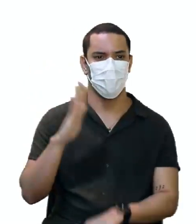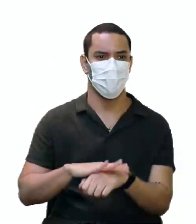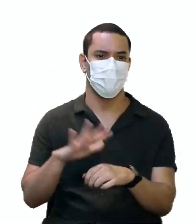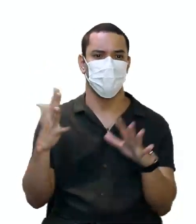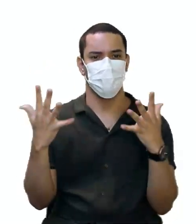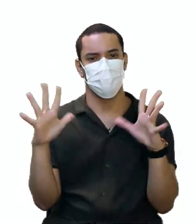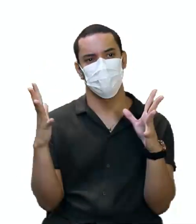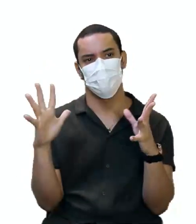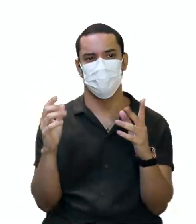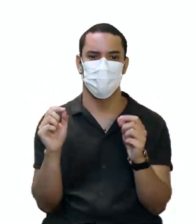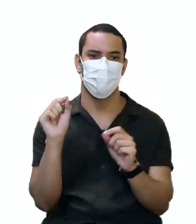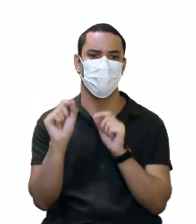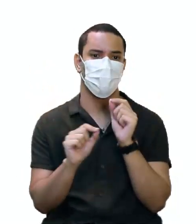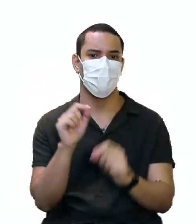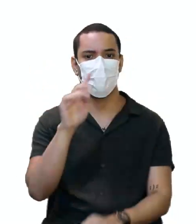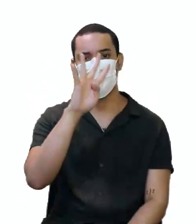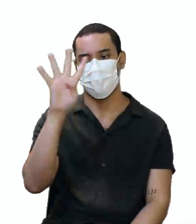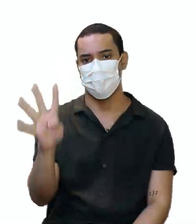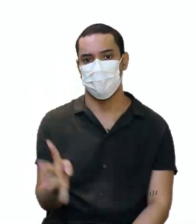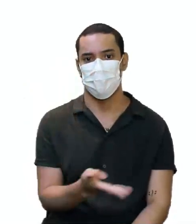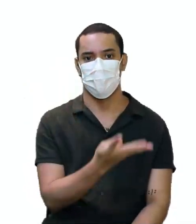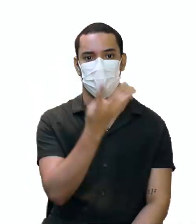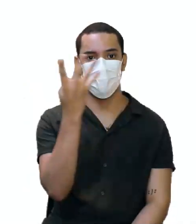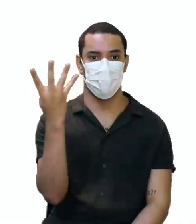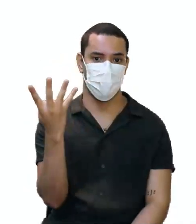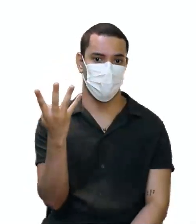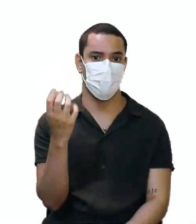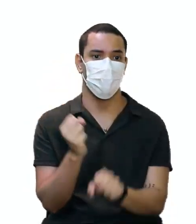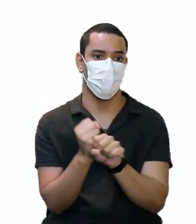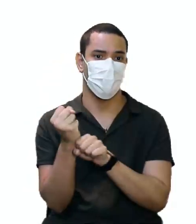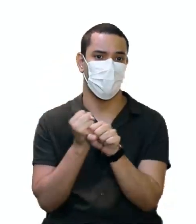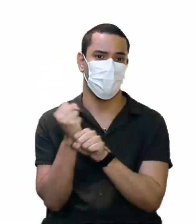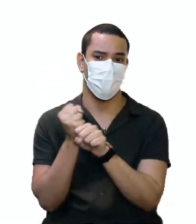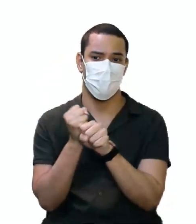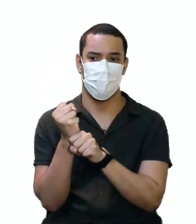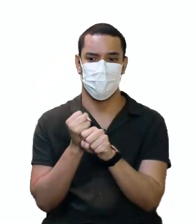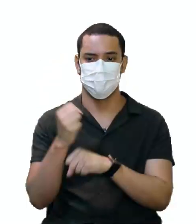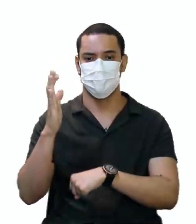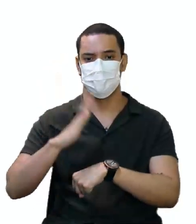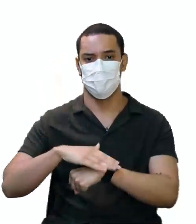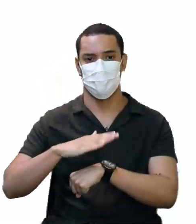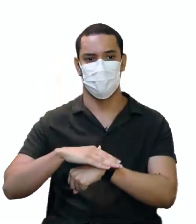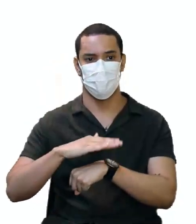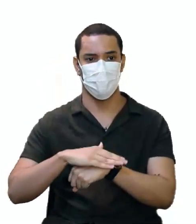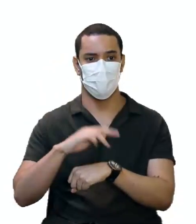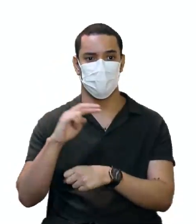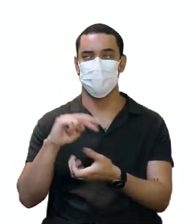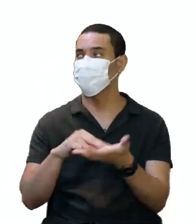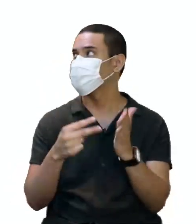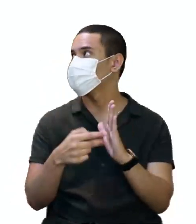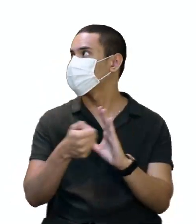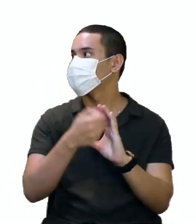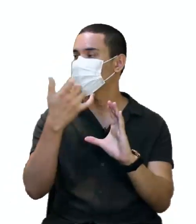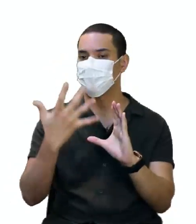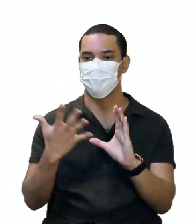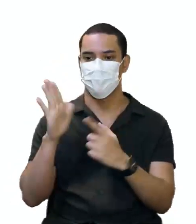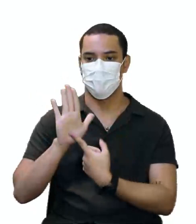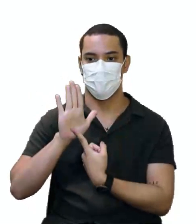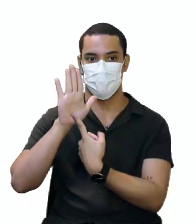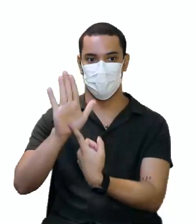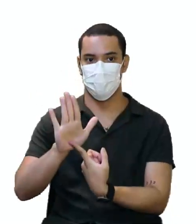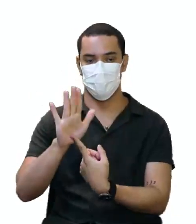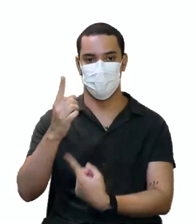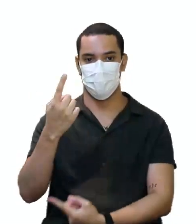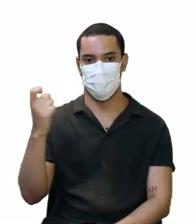dura aproximadamente 4 milhões. Pensa, tem tempo, hein? Que características demonstram a evolução